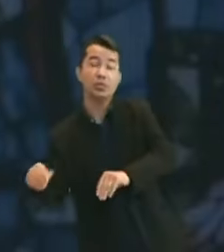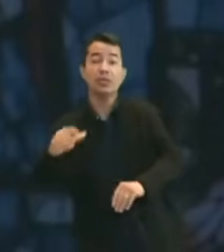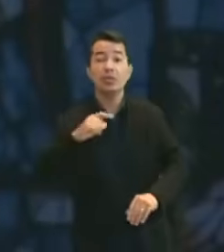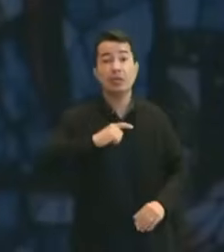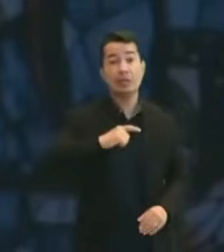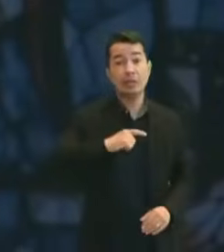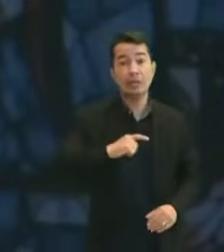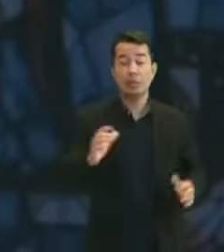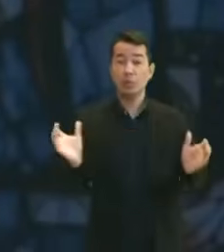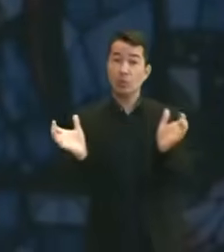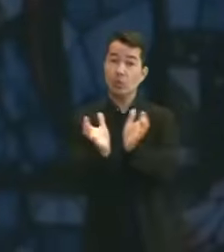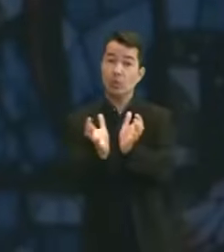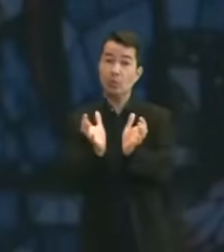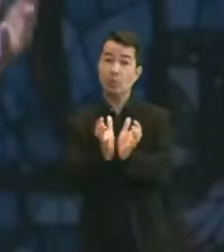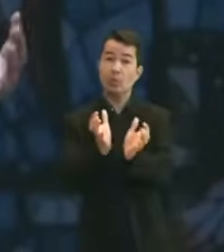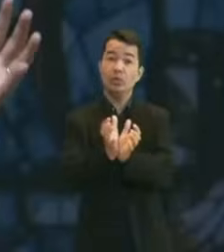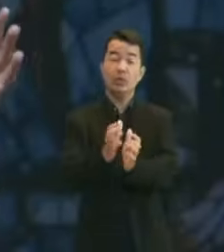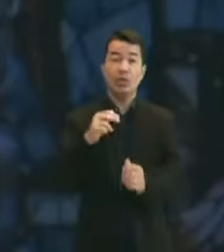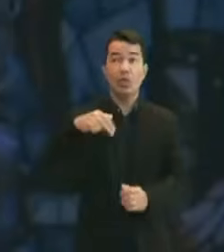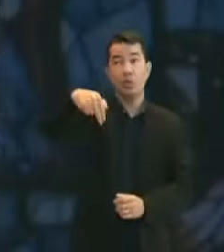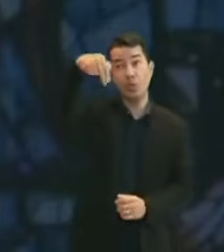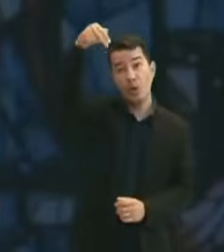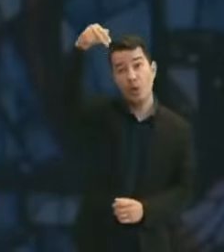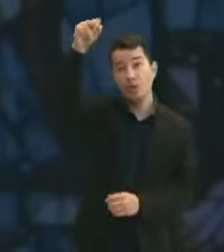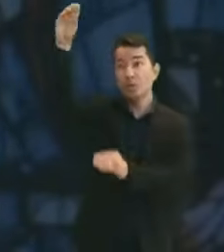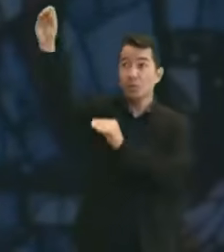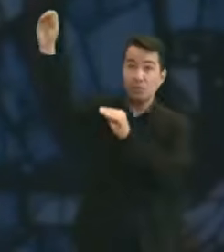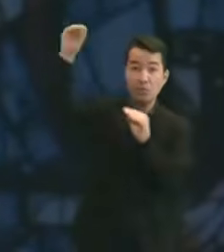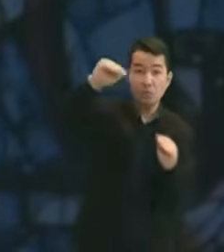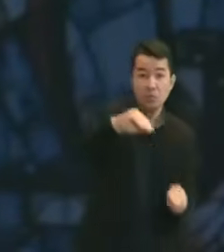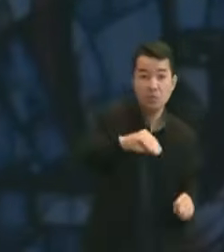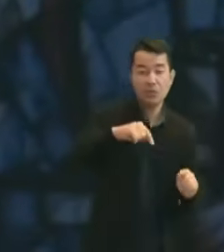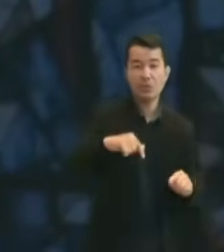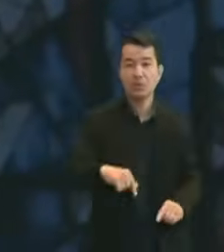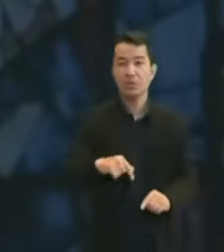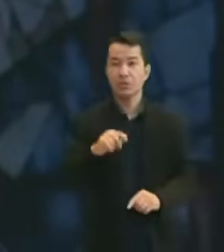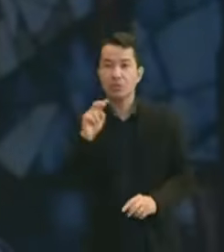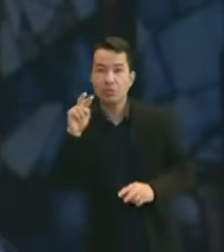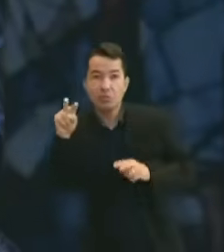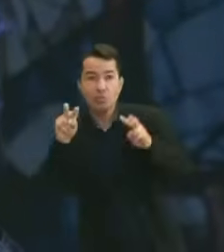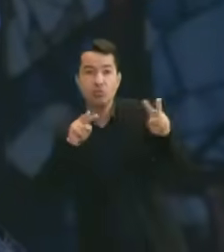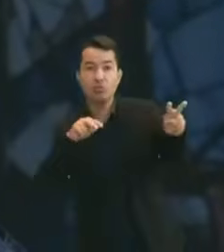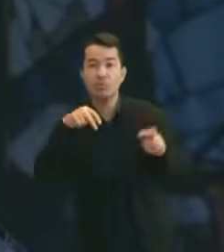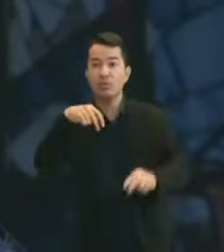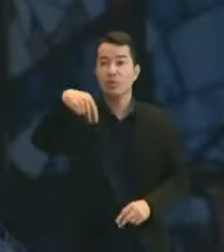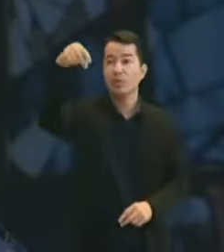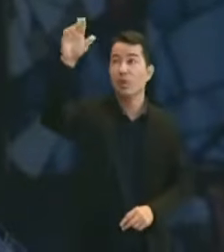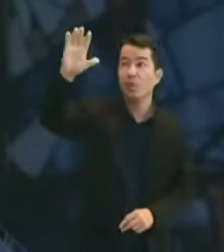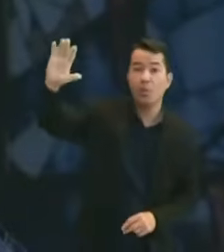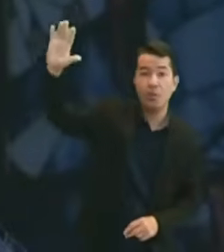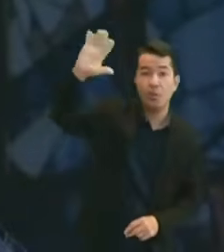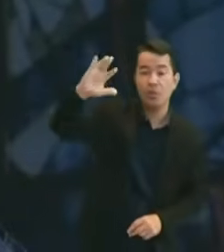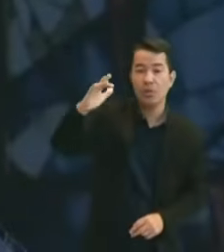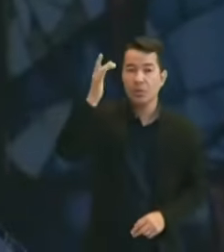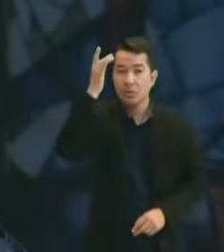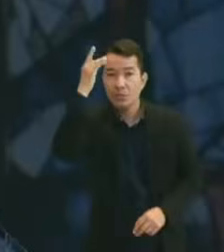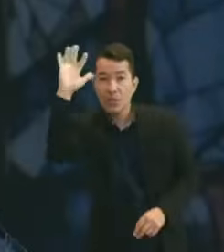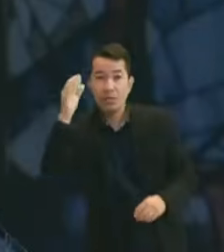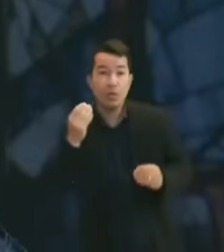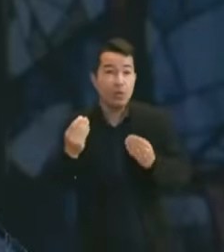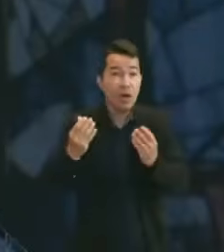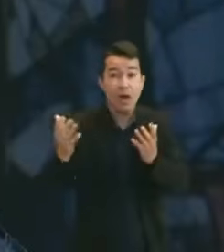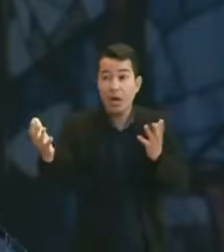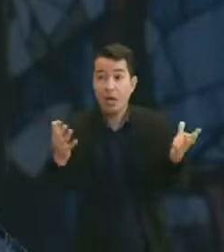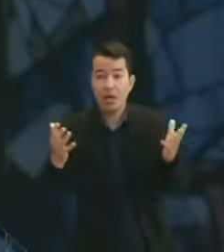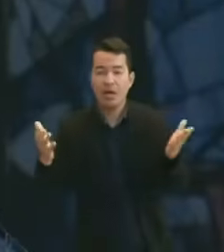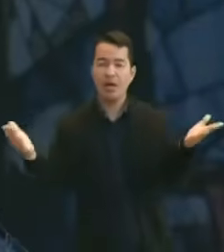gente tem um grupo grande de Belém, né? Vindo para cá e o pessoal chega aqui do norte, do nordeste do Brasil, chegando em Curitiba totalmente diferente, a começar pelo nosso verão,